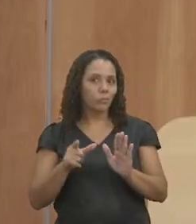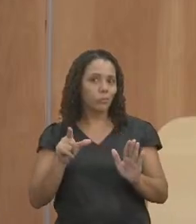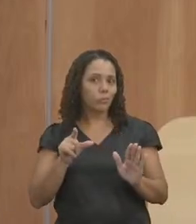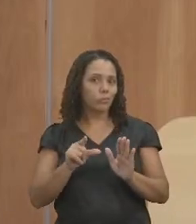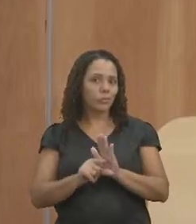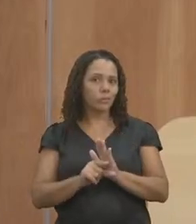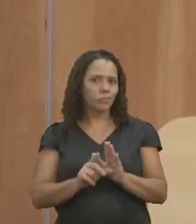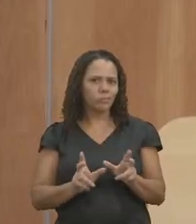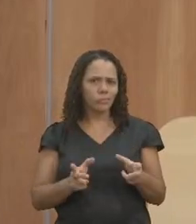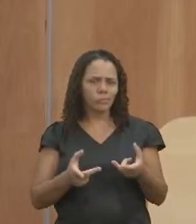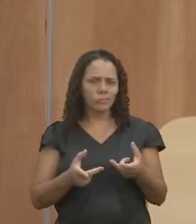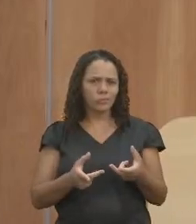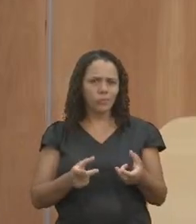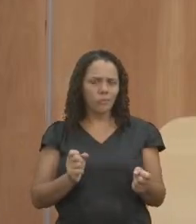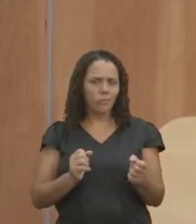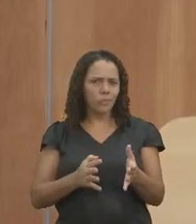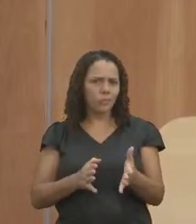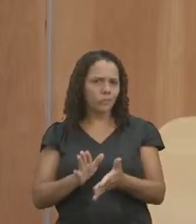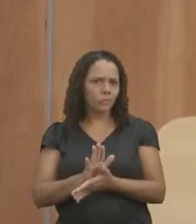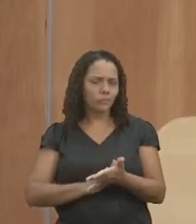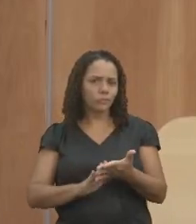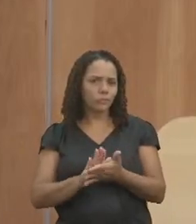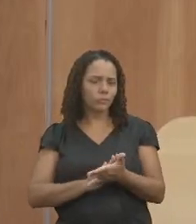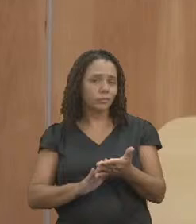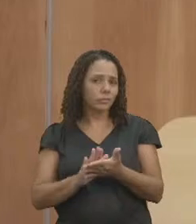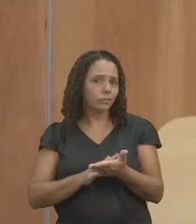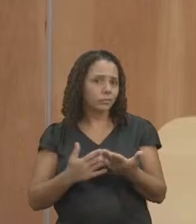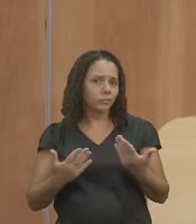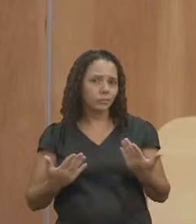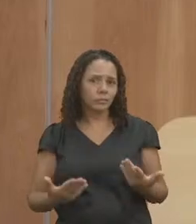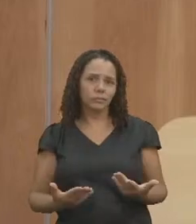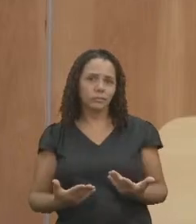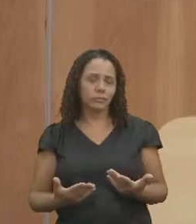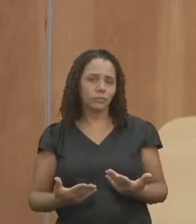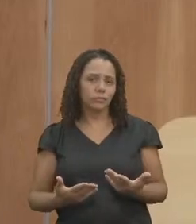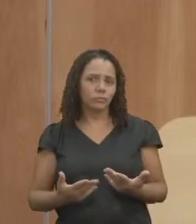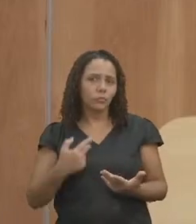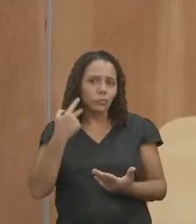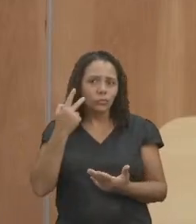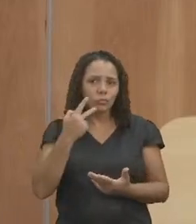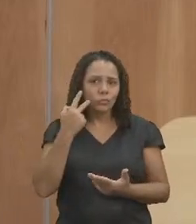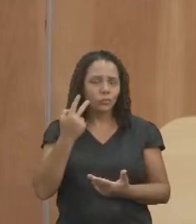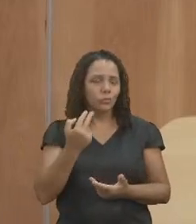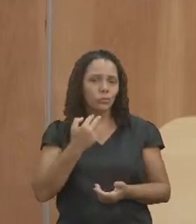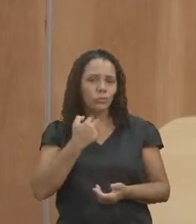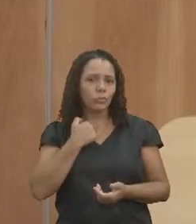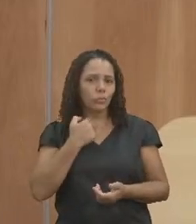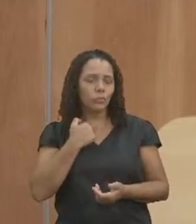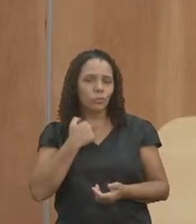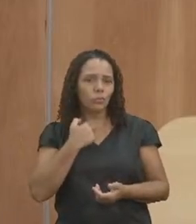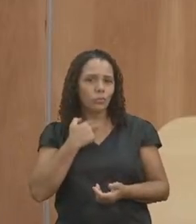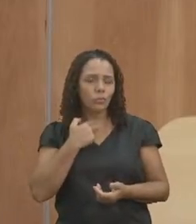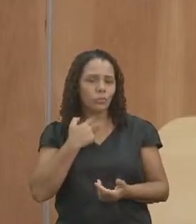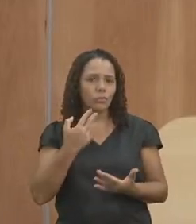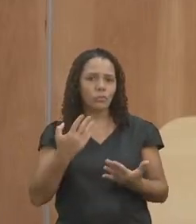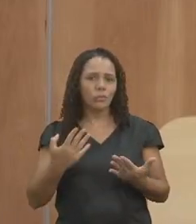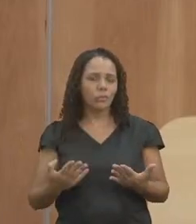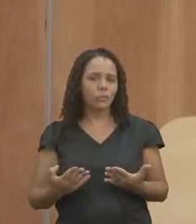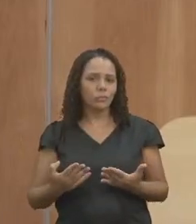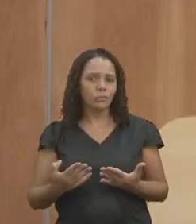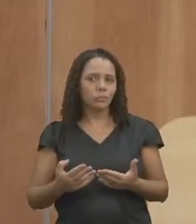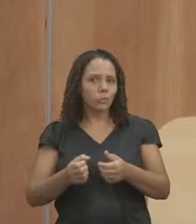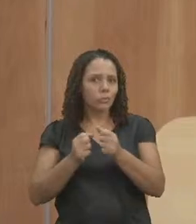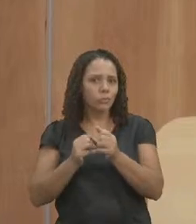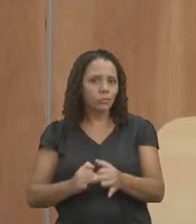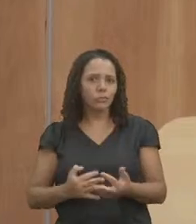essa casa não fez nada a respeito. Essa casa não pode ser a claque mais cara de Jacareí. Essa casa não pode se comportar